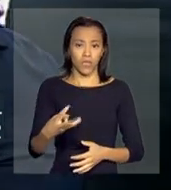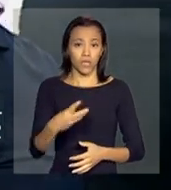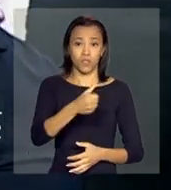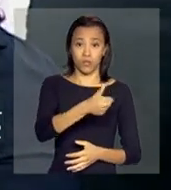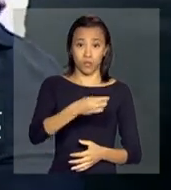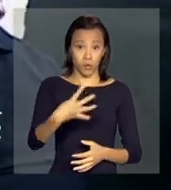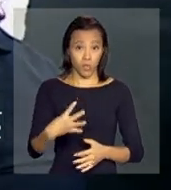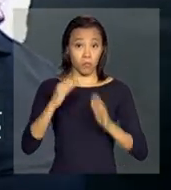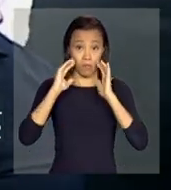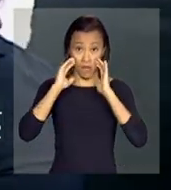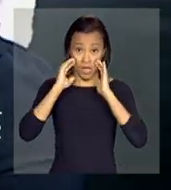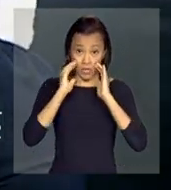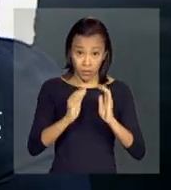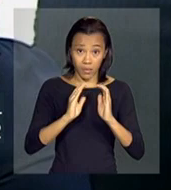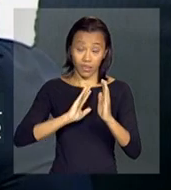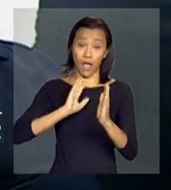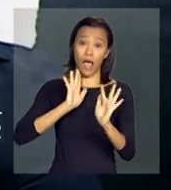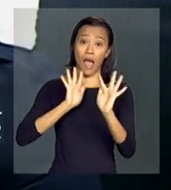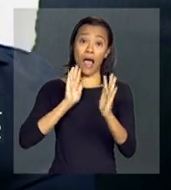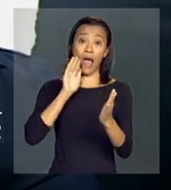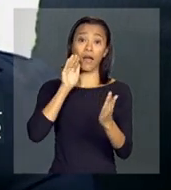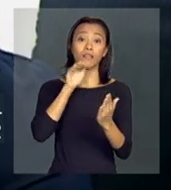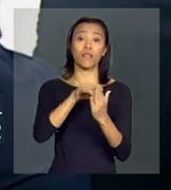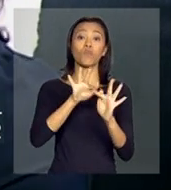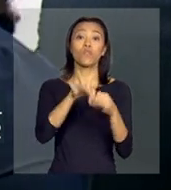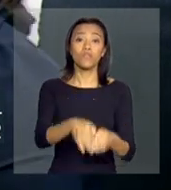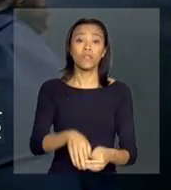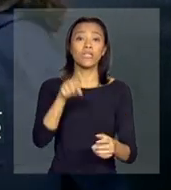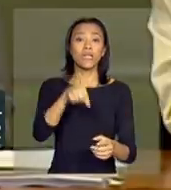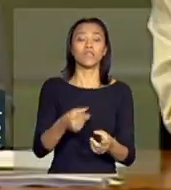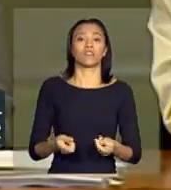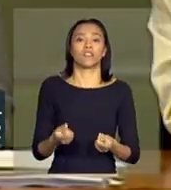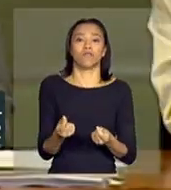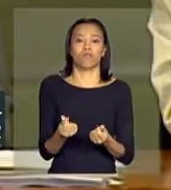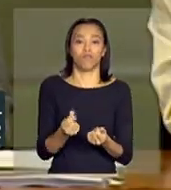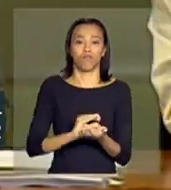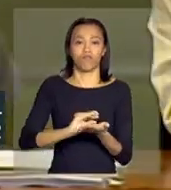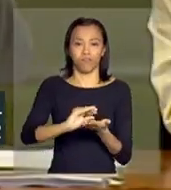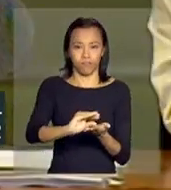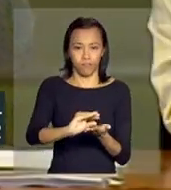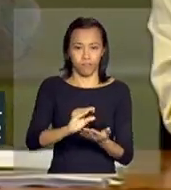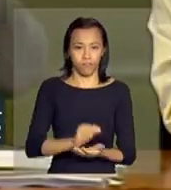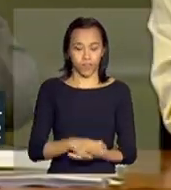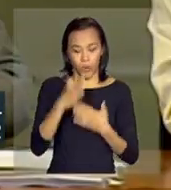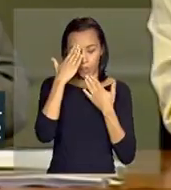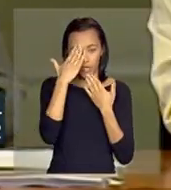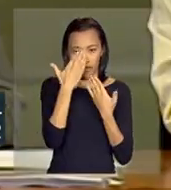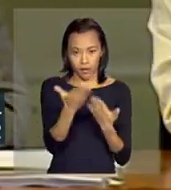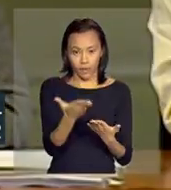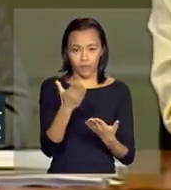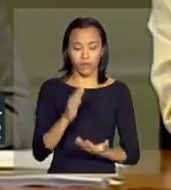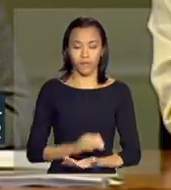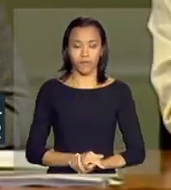para cumprir esse orçamento, né, de 989. Obrigada. Obrigada, Carolina.